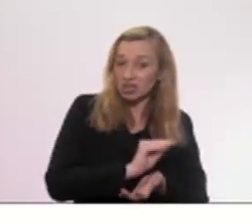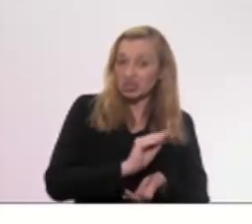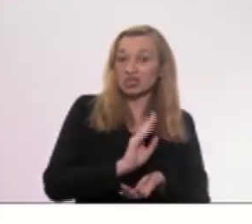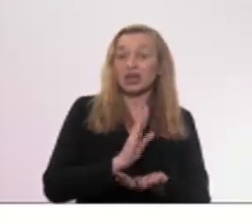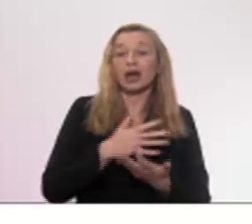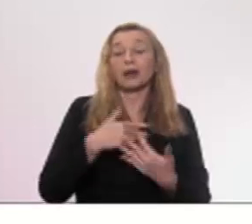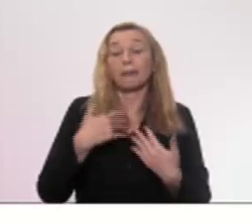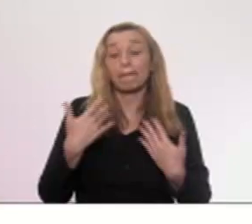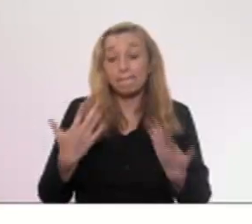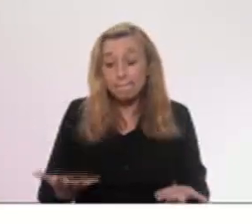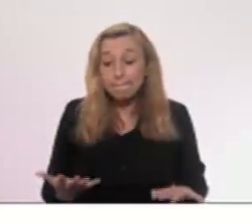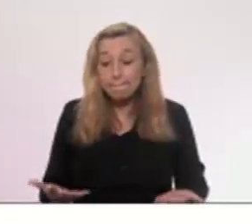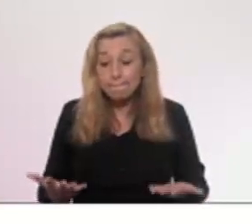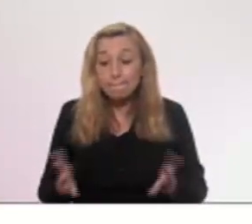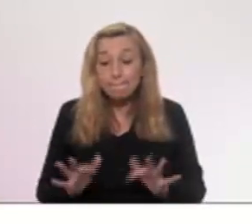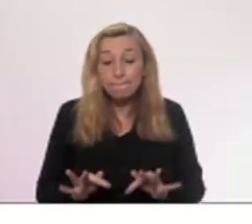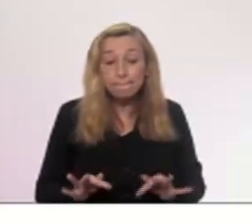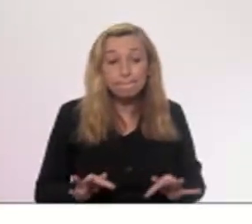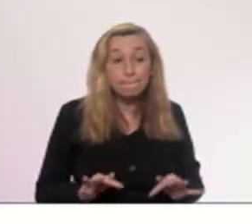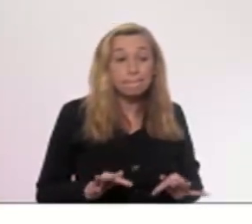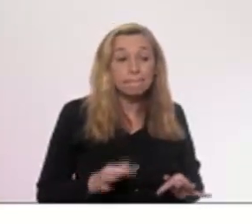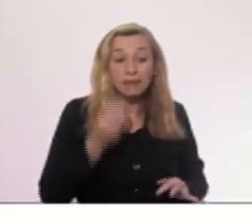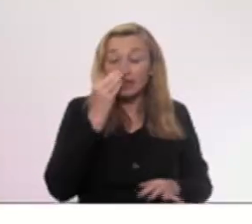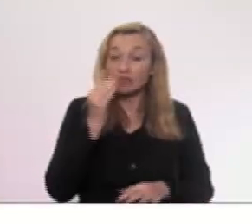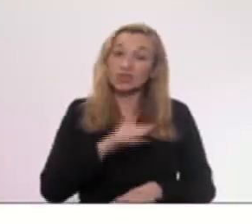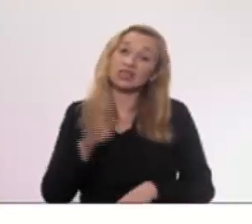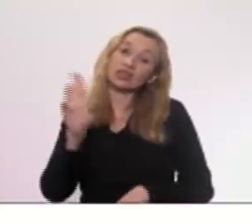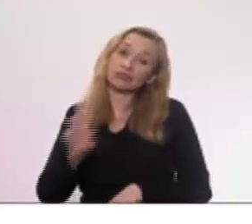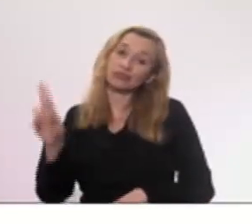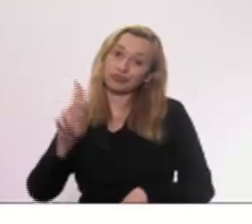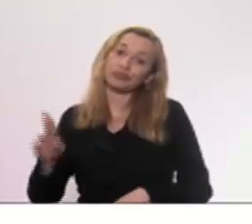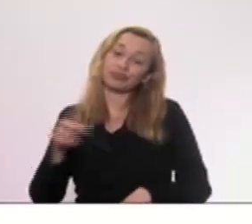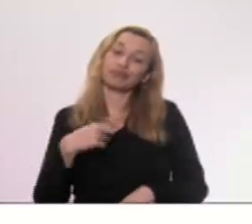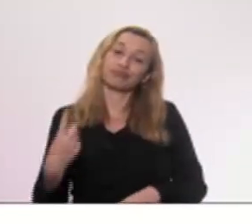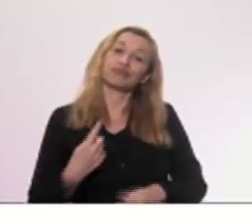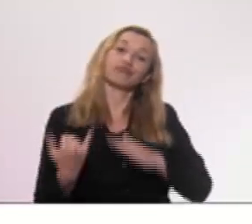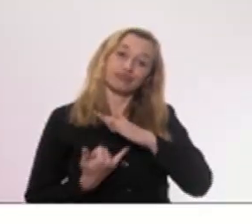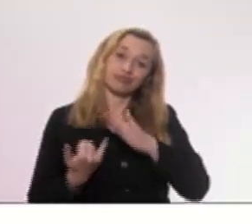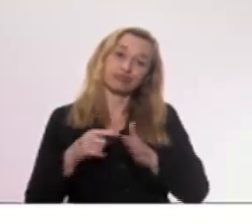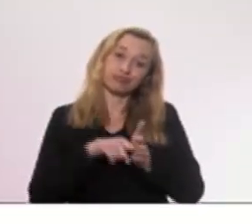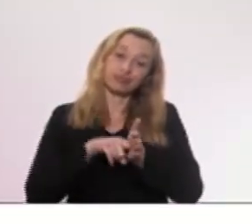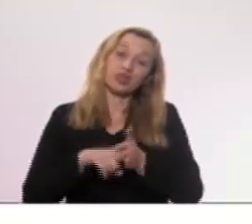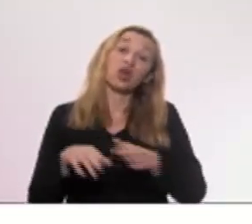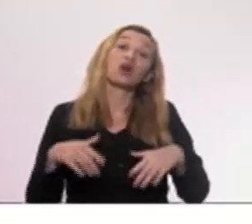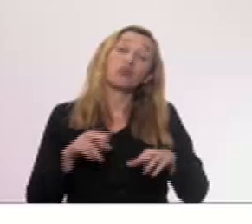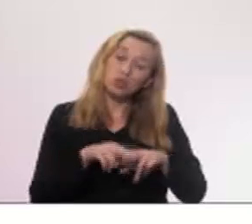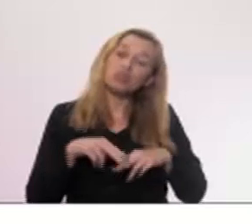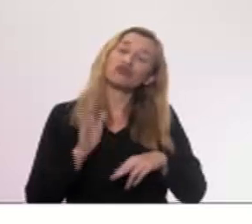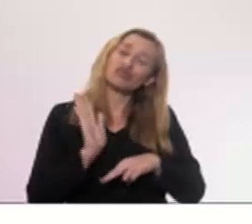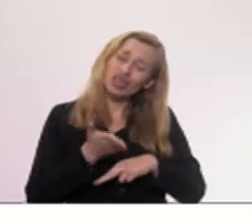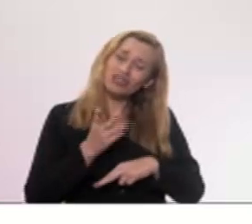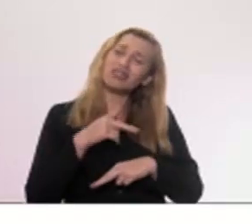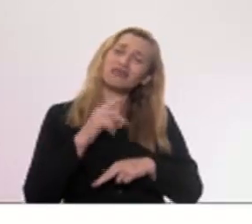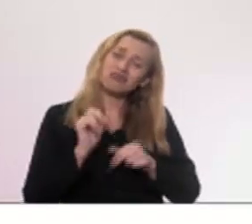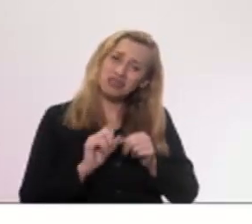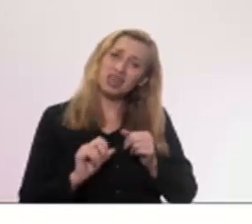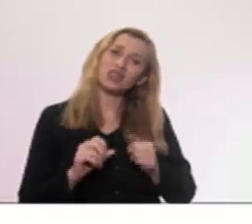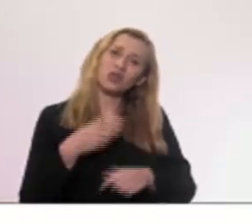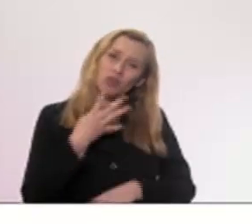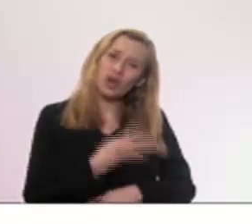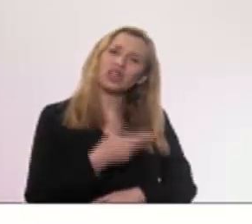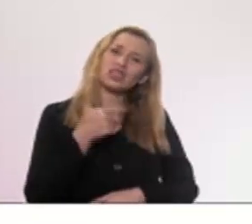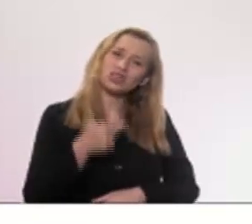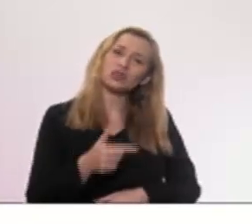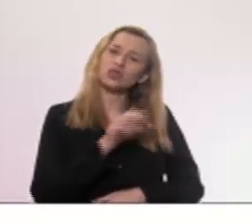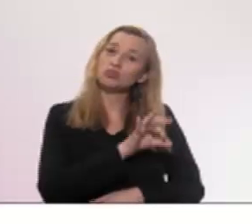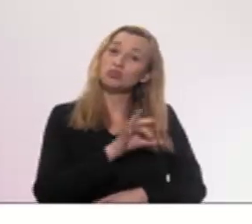e, portanto, enfim, desmerecer as nossas universidades e os nossos institutos de pesquisa. Por isso, ele já tinha feito